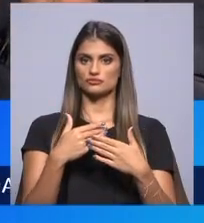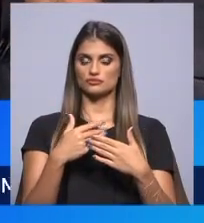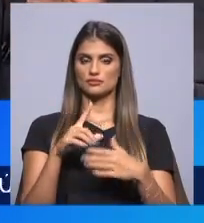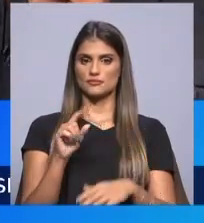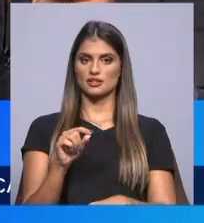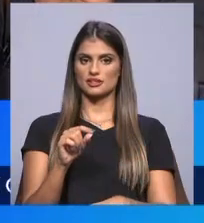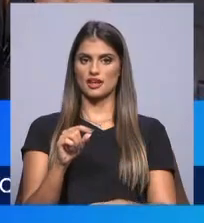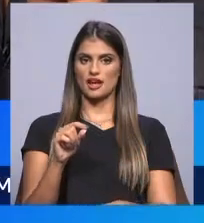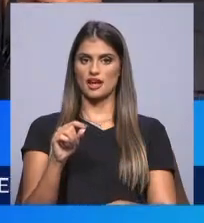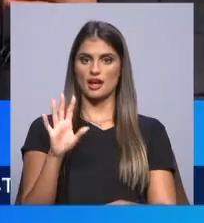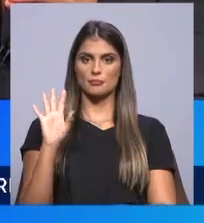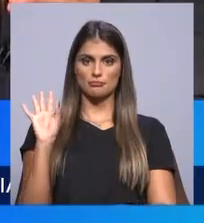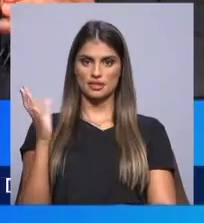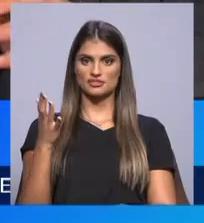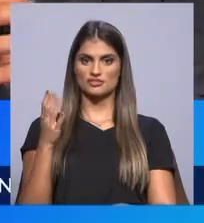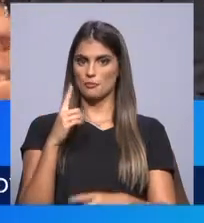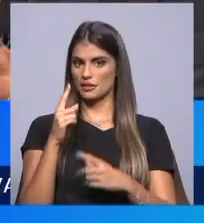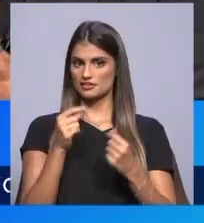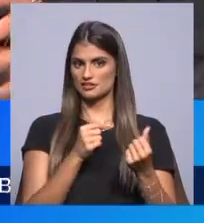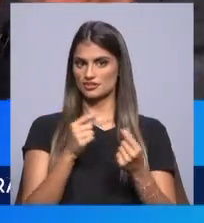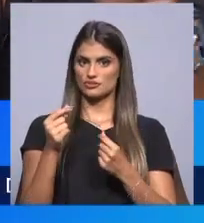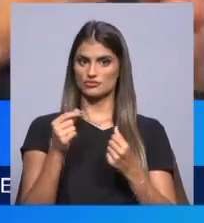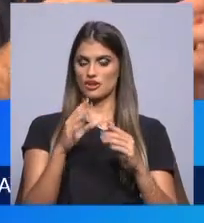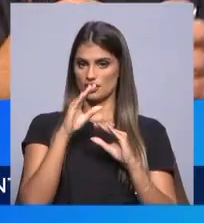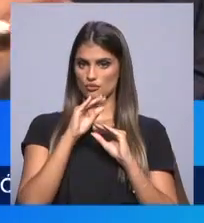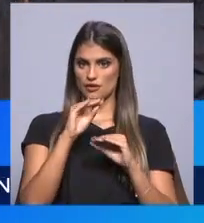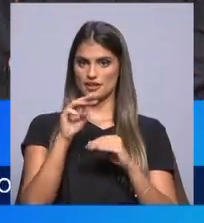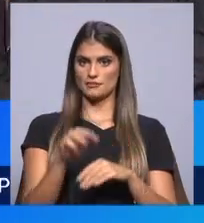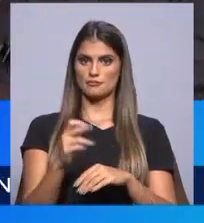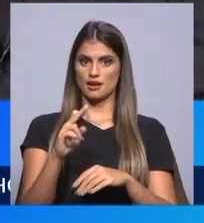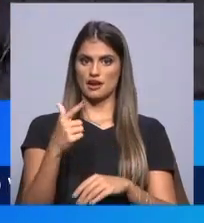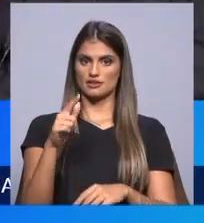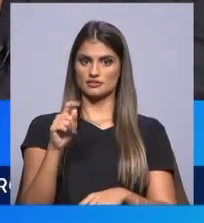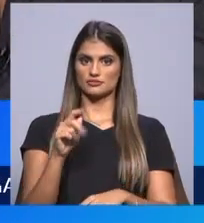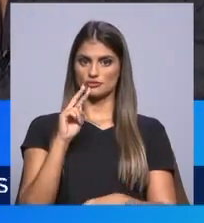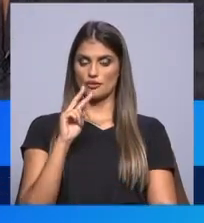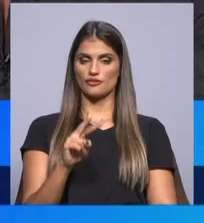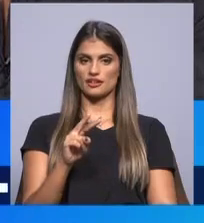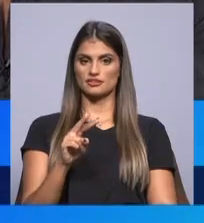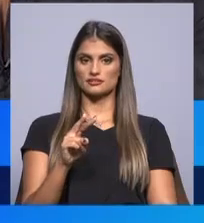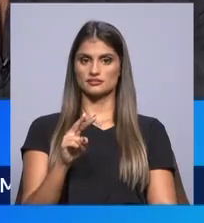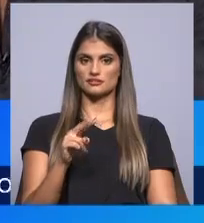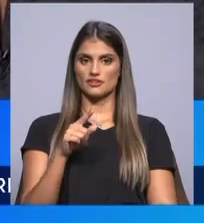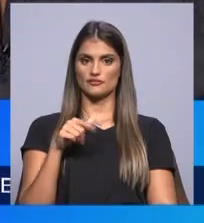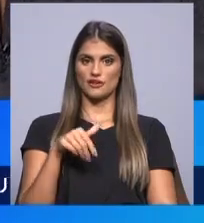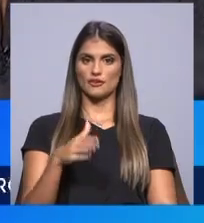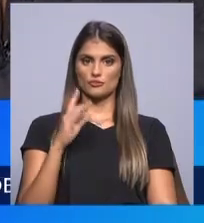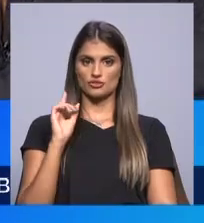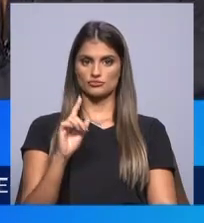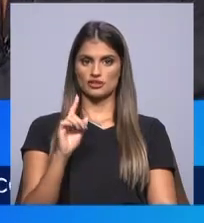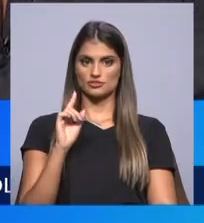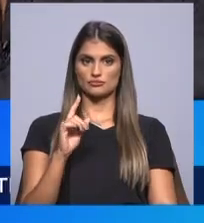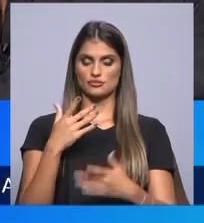em ambientes de gravidade semelhantes à Lua e Marte. Está bom de ver que isto vai ser fundamental para as